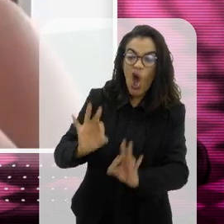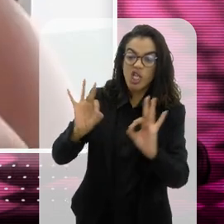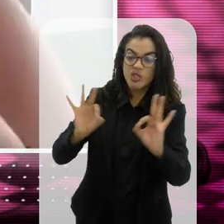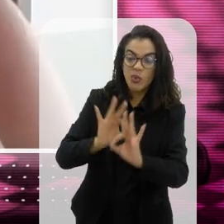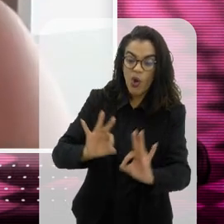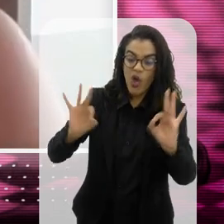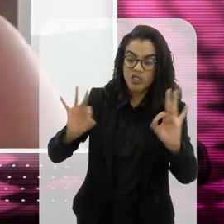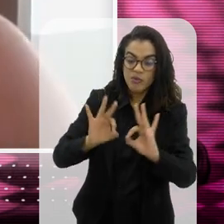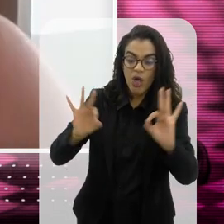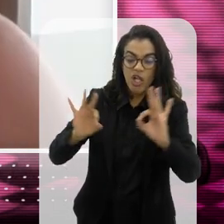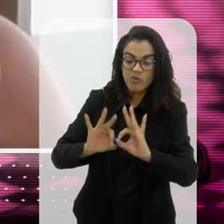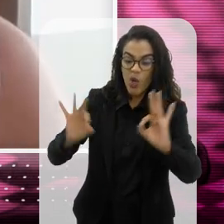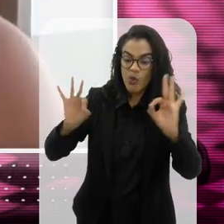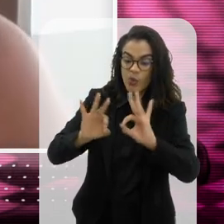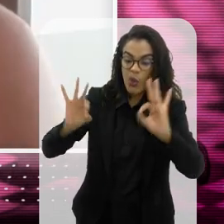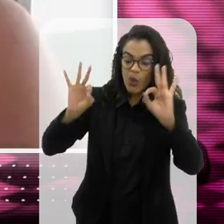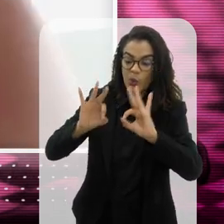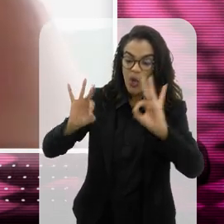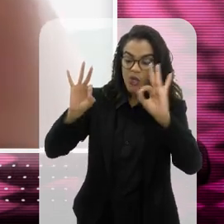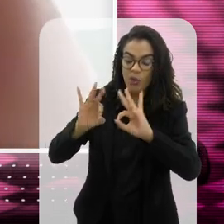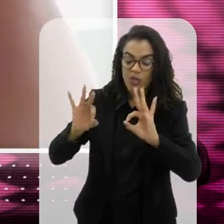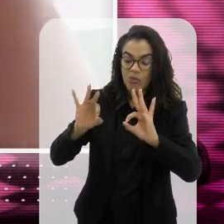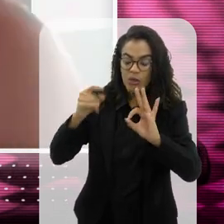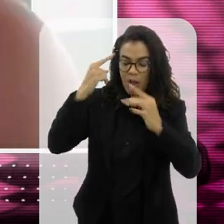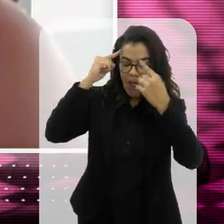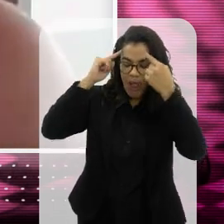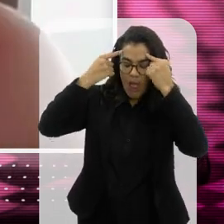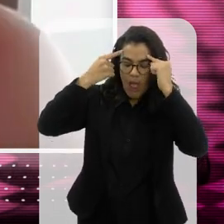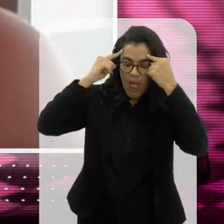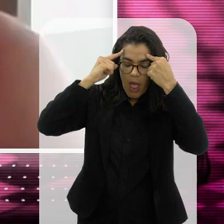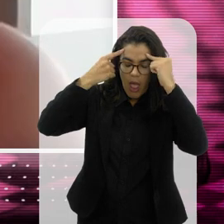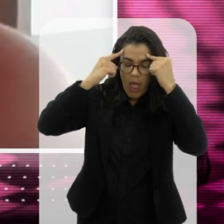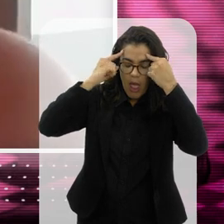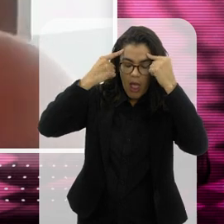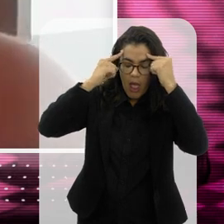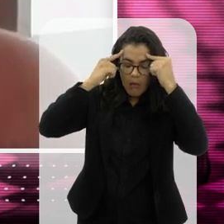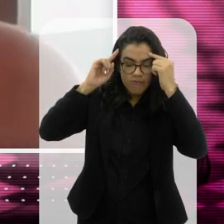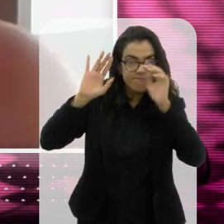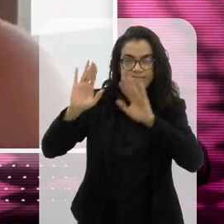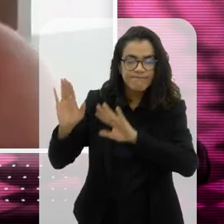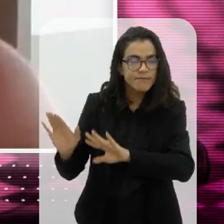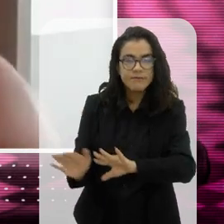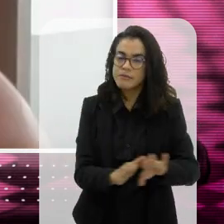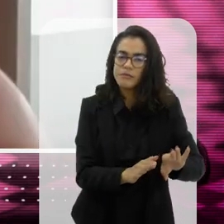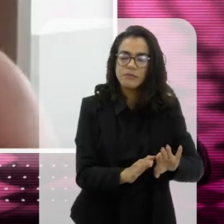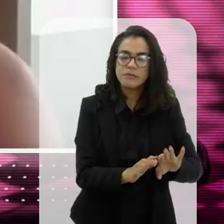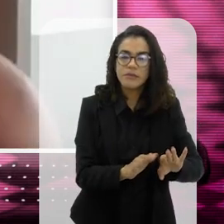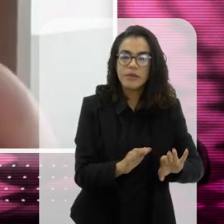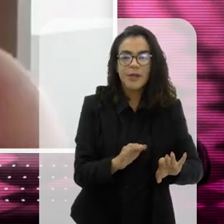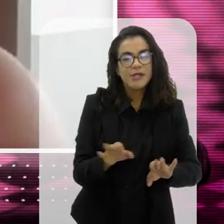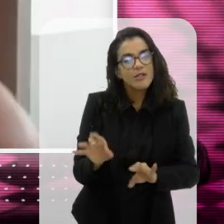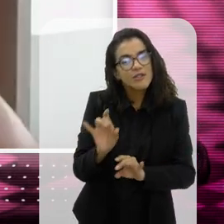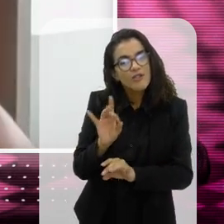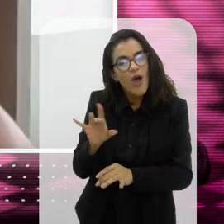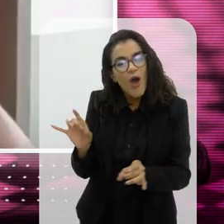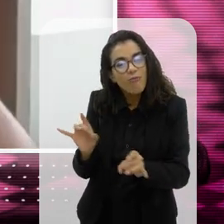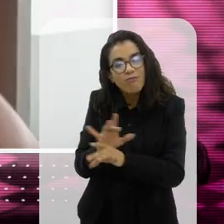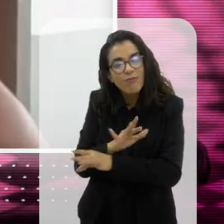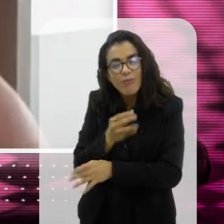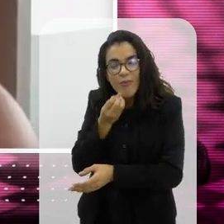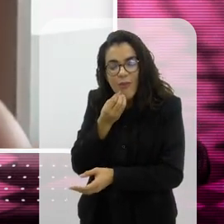rigidez, desse lugar que convidam a gente a todo momento a entrar e tem hora que a gente não declina do convite, tem hora que a gente